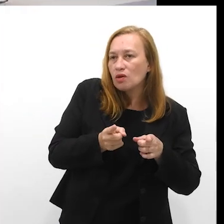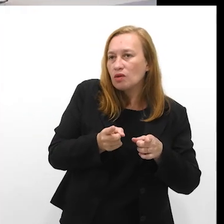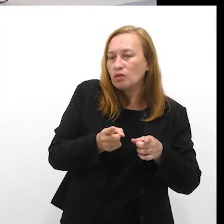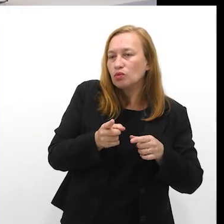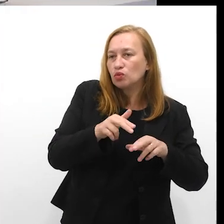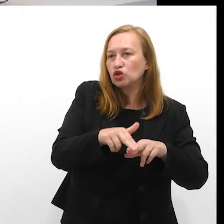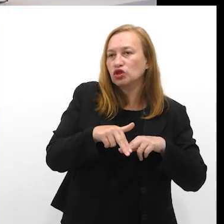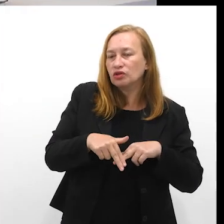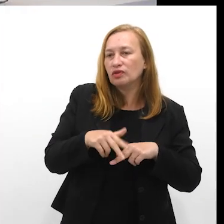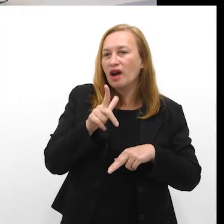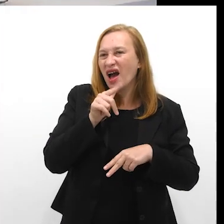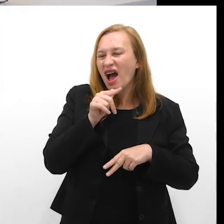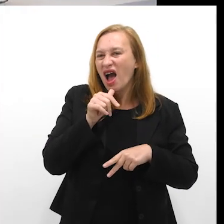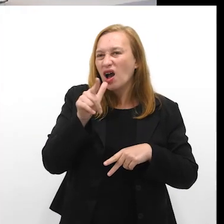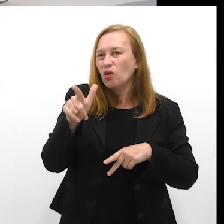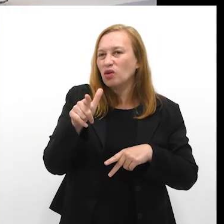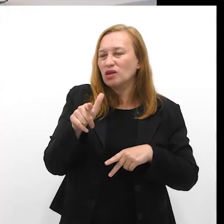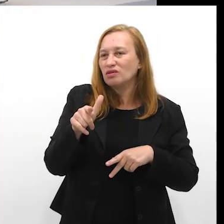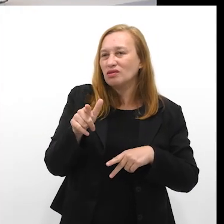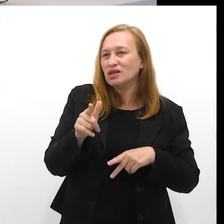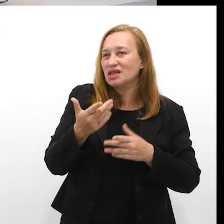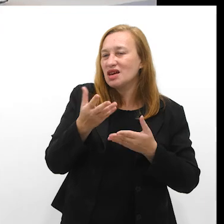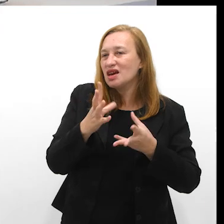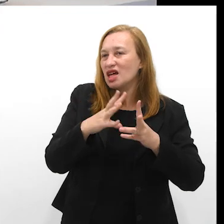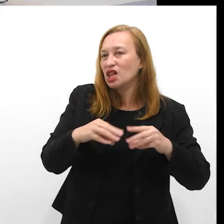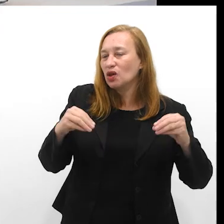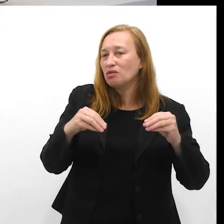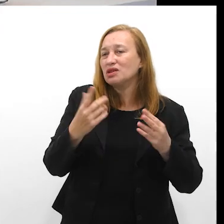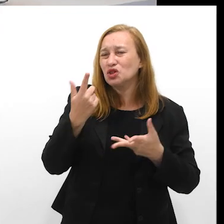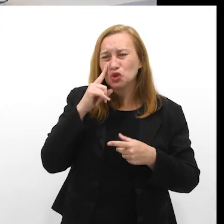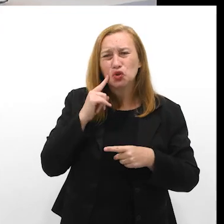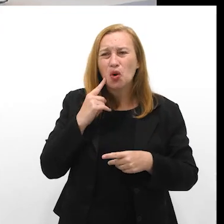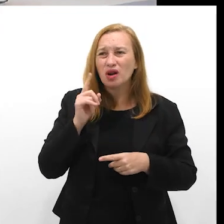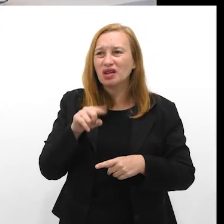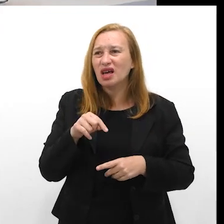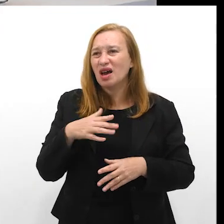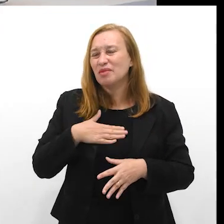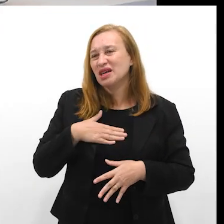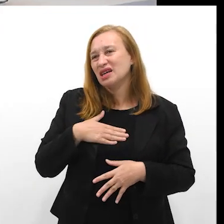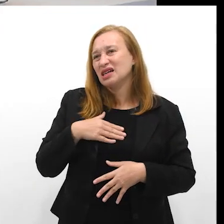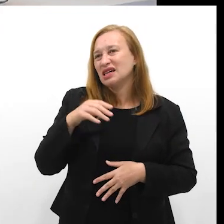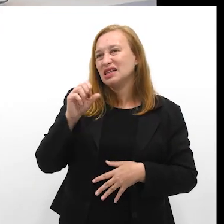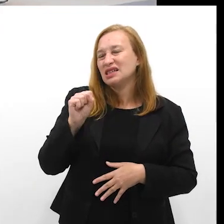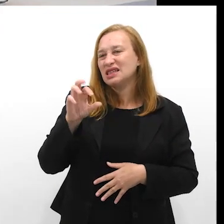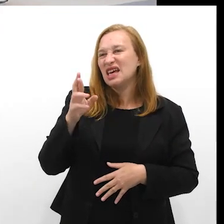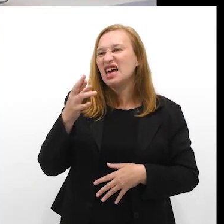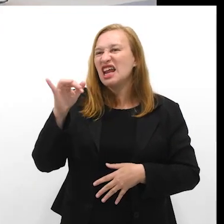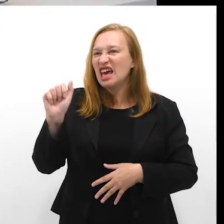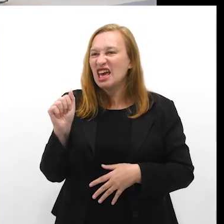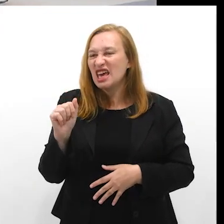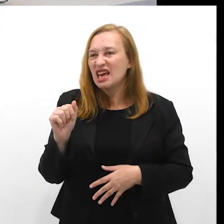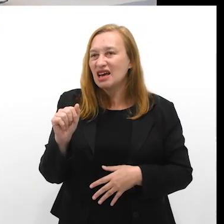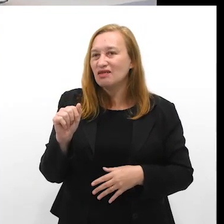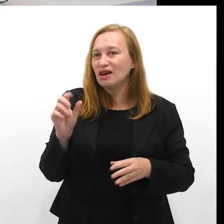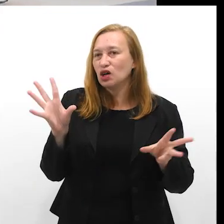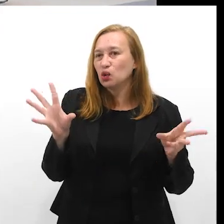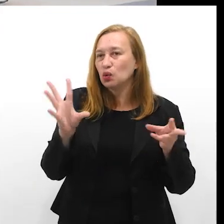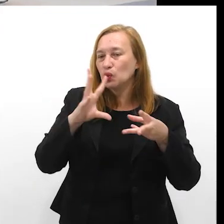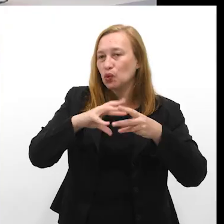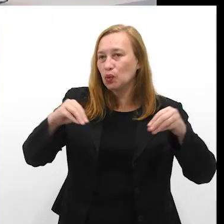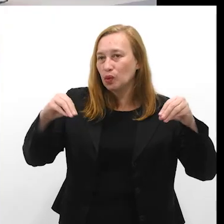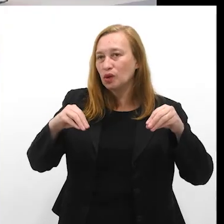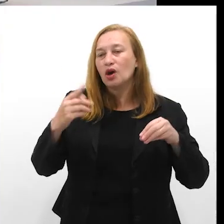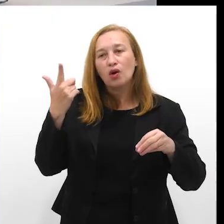perde uma peça assim pro tempo, não fica doído, A não? gente chora, né? A minha seria está ficando Fica doída deteriorada.